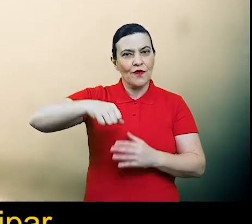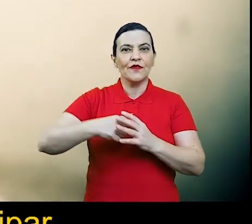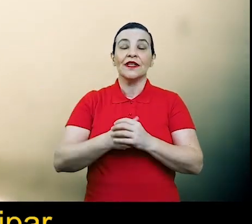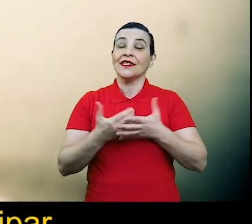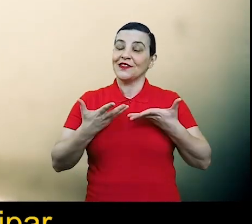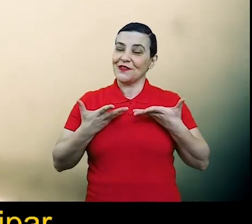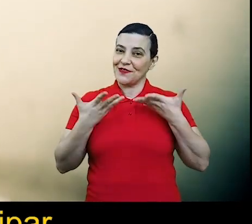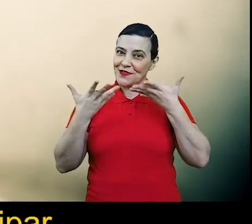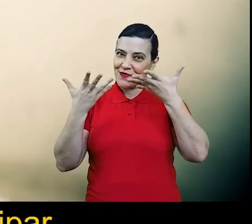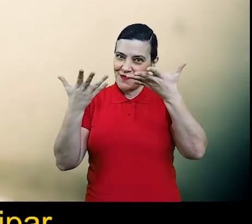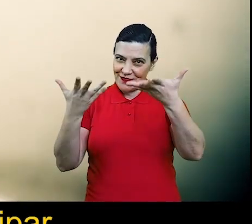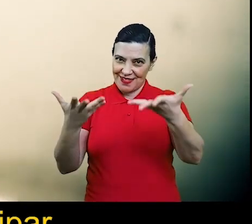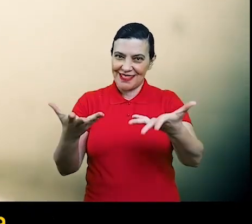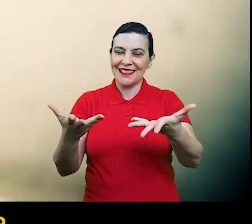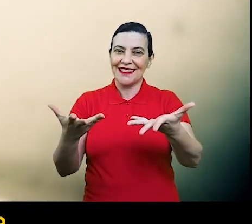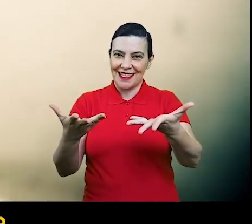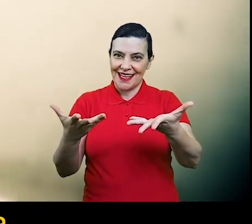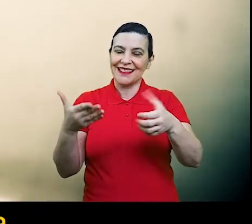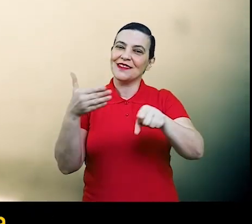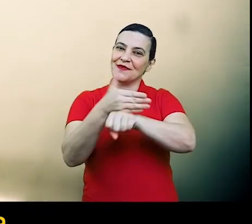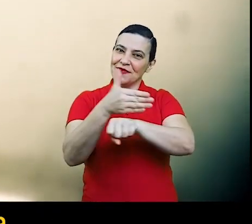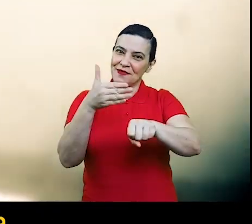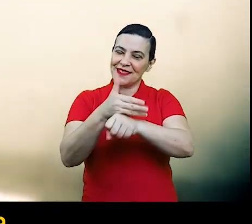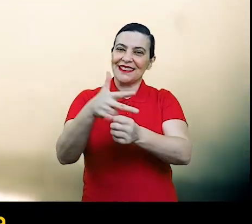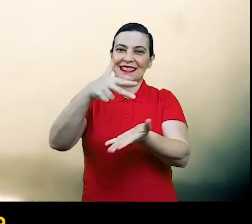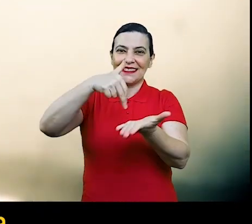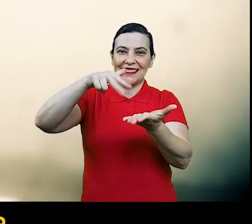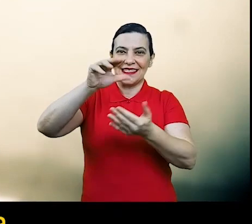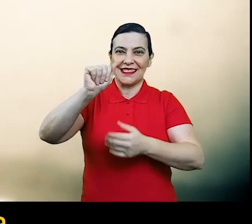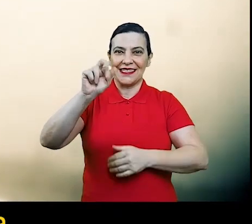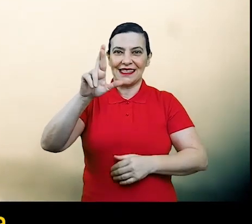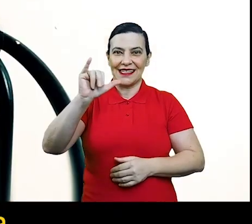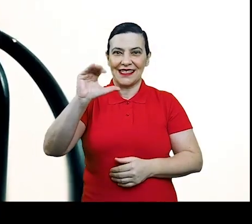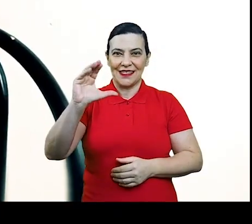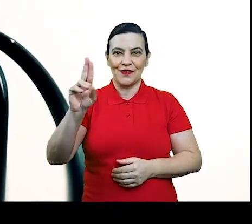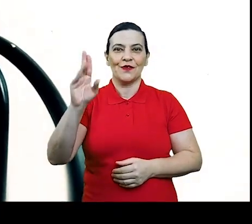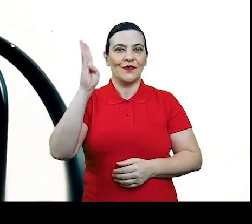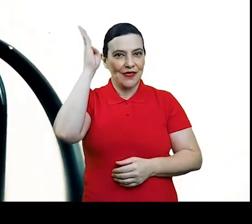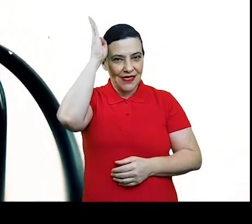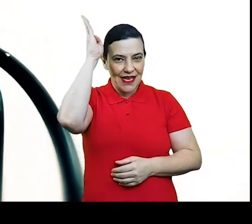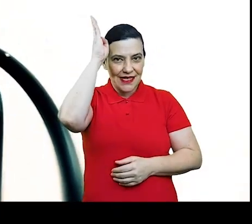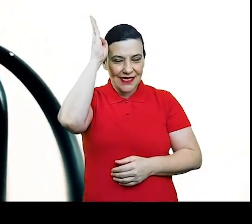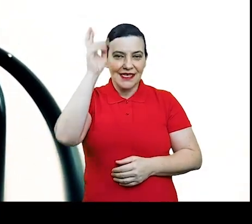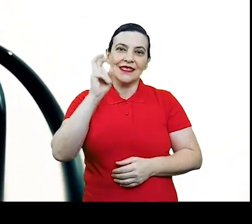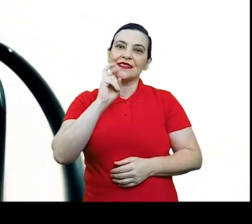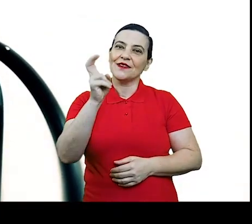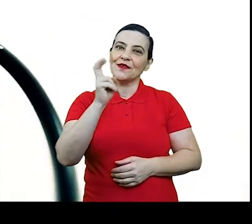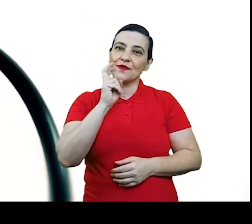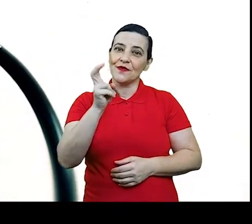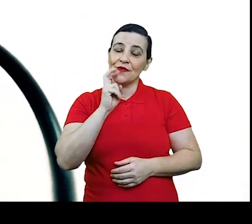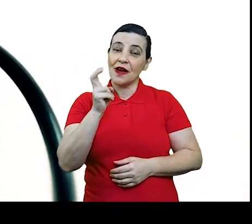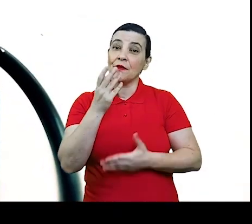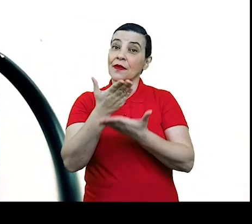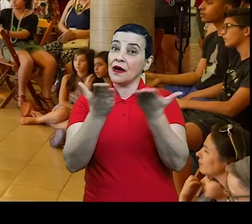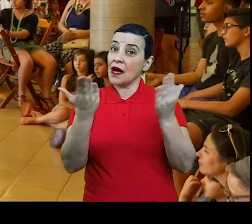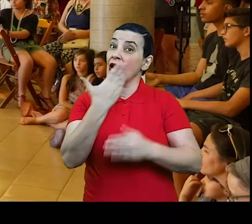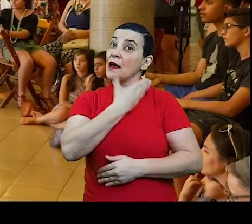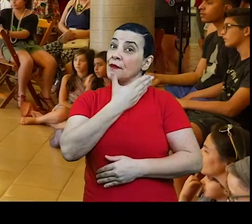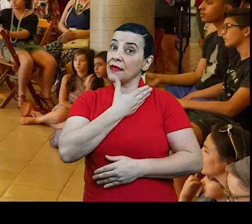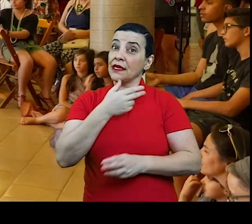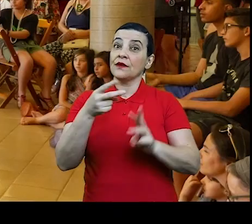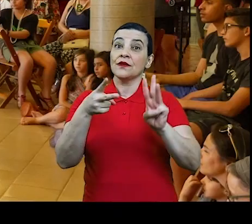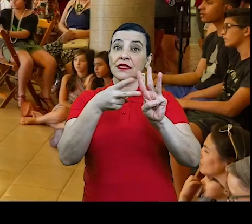foi convidada para participar da dança do Carriçu no Sesc Sorocaba. Pelos nossos colegas indígenas também de São